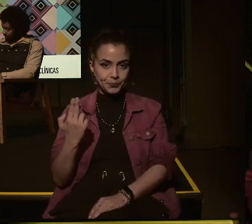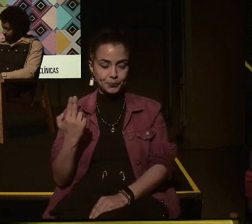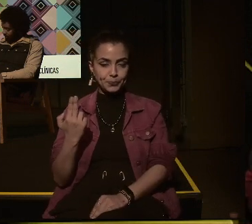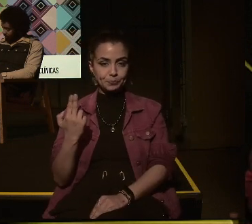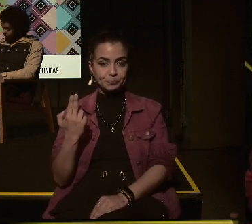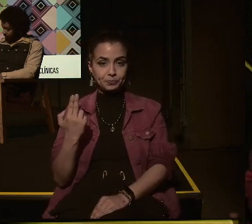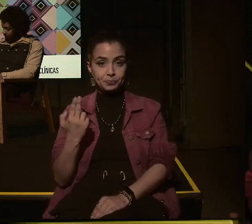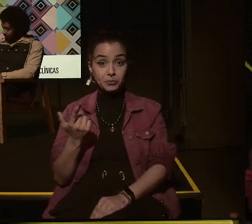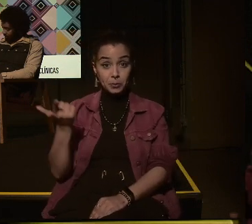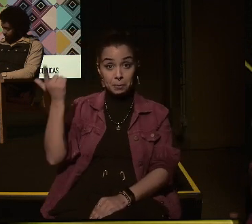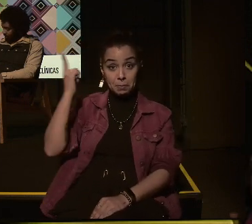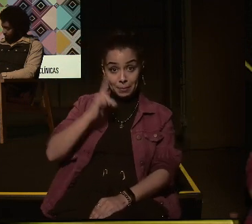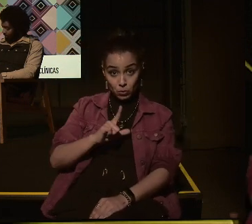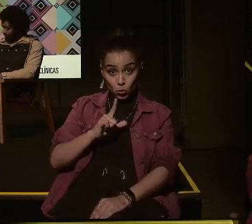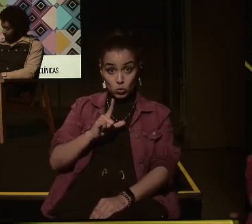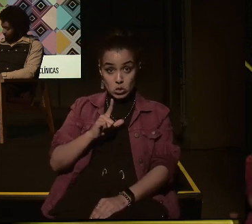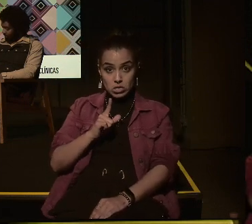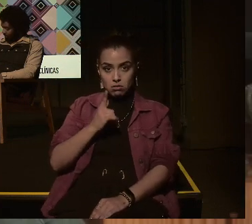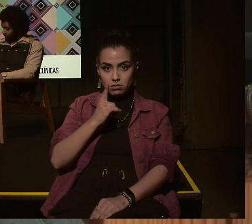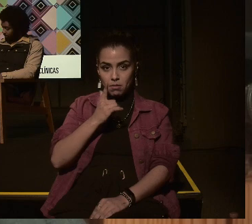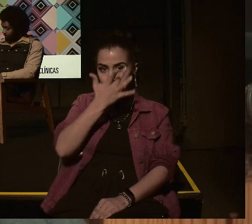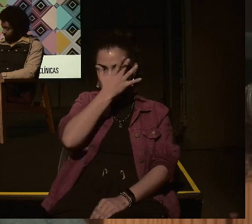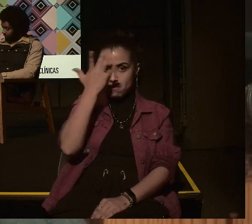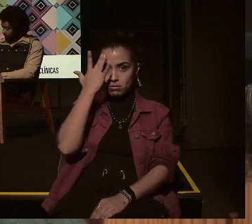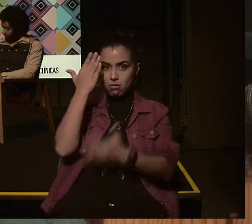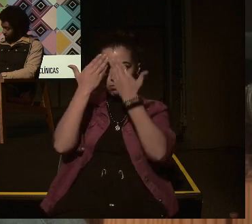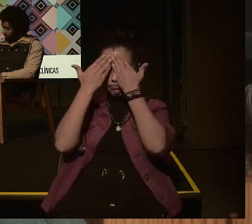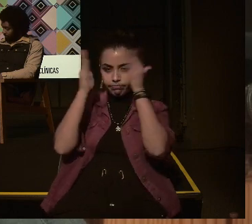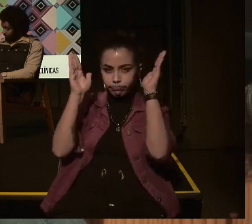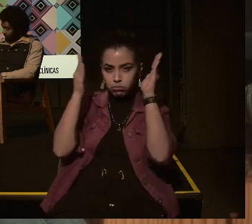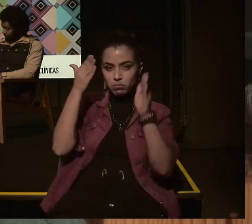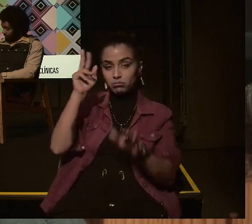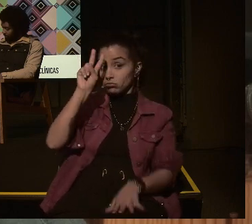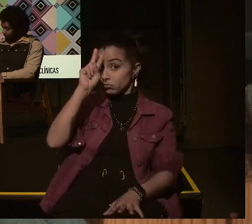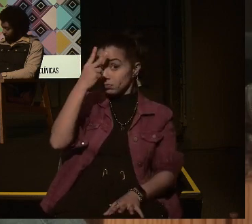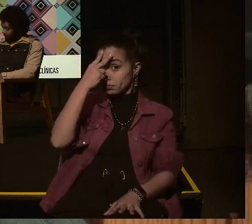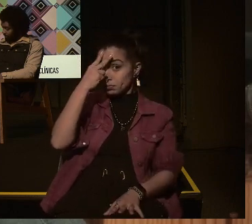Para sair da branquitude, tem que enlouquecer.